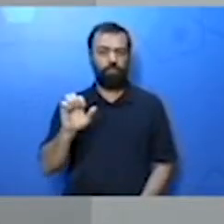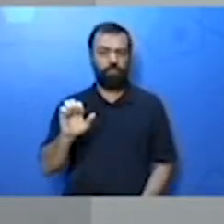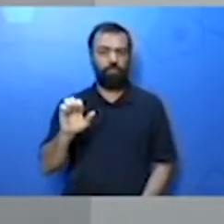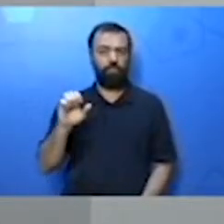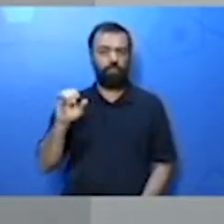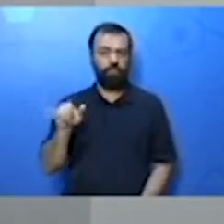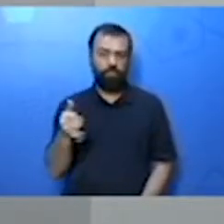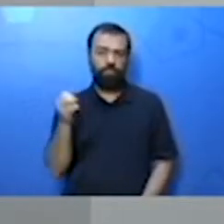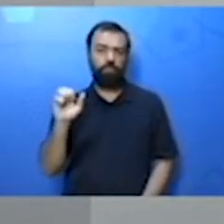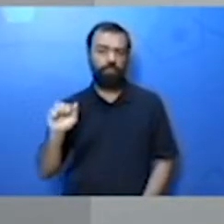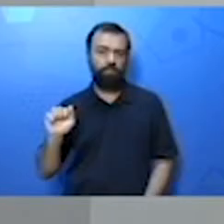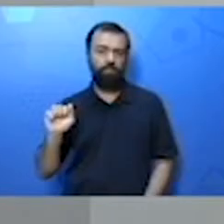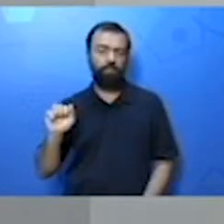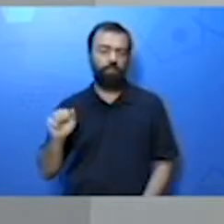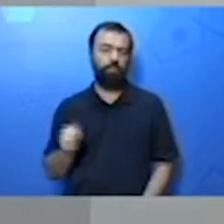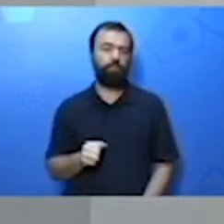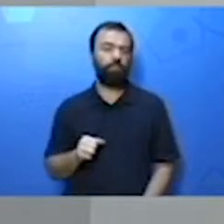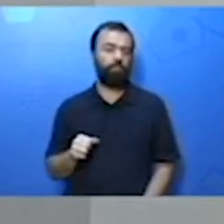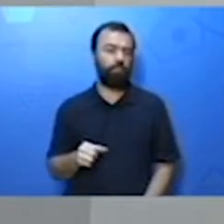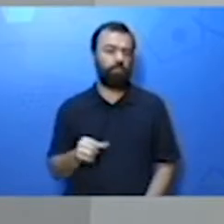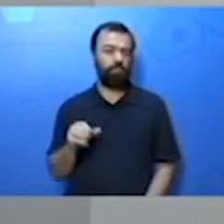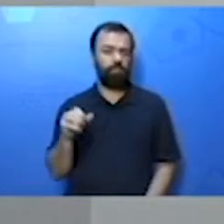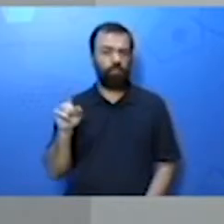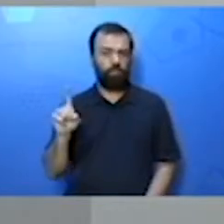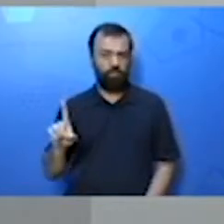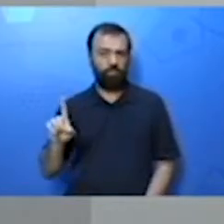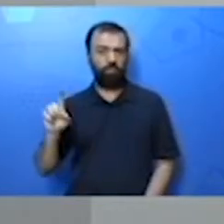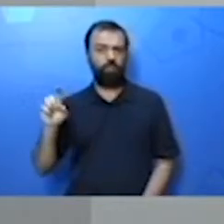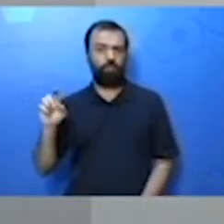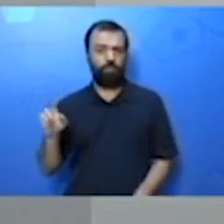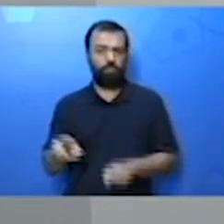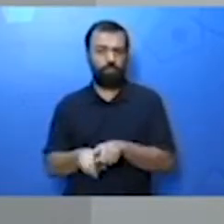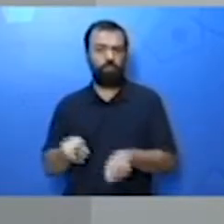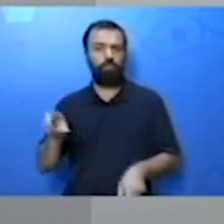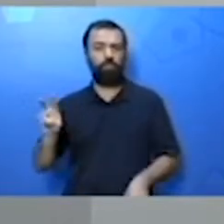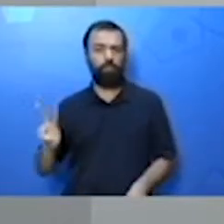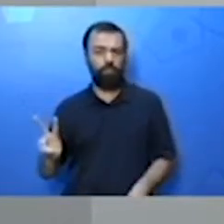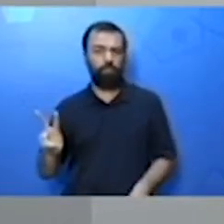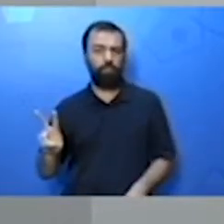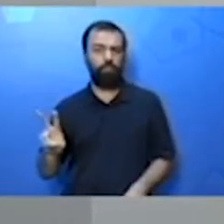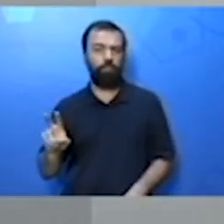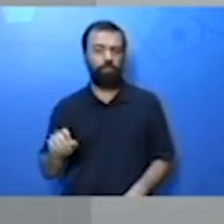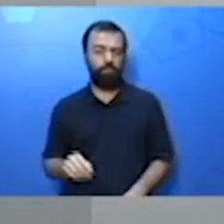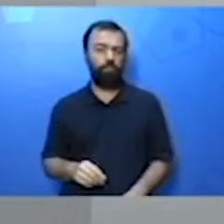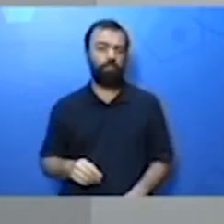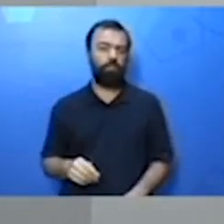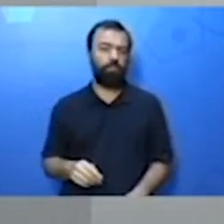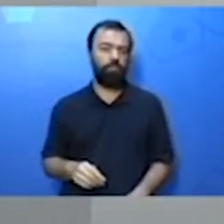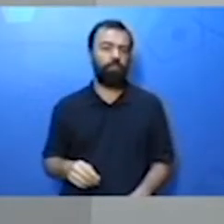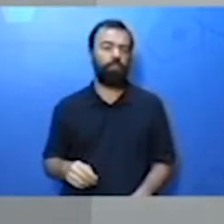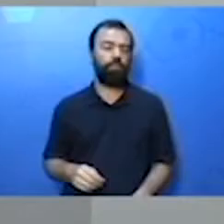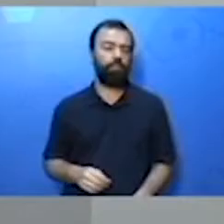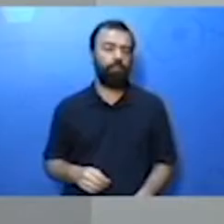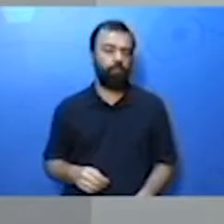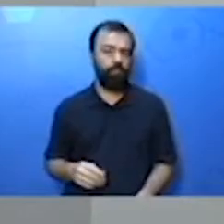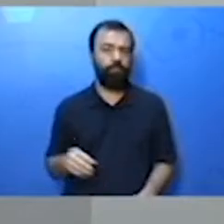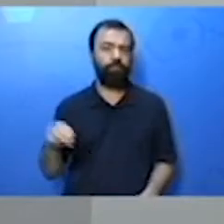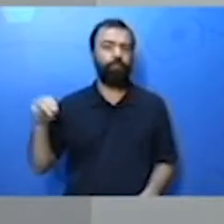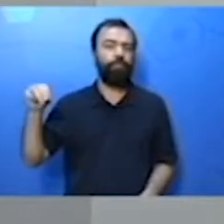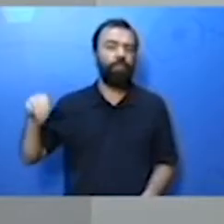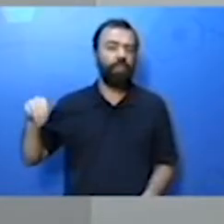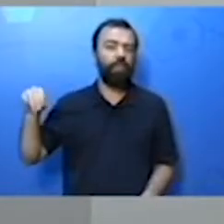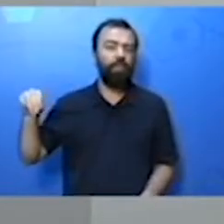vamos estudar em ciências automedicação, que é um tema bem importante e preocupante. E em